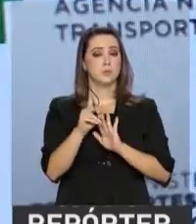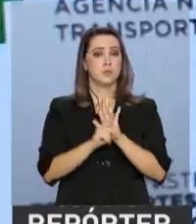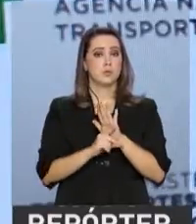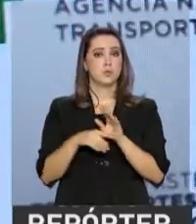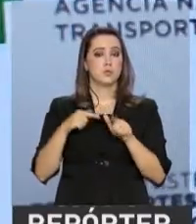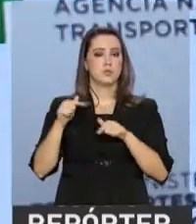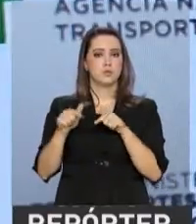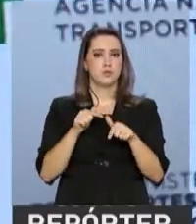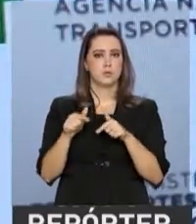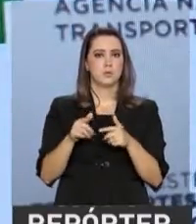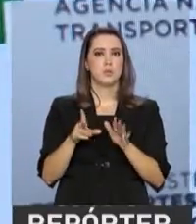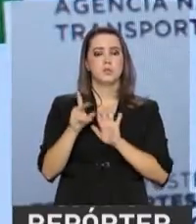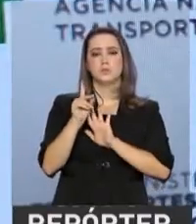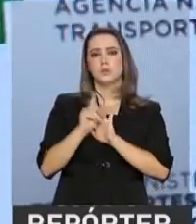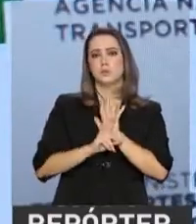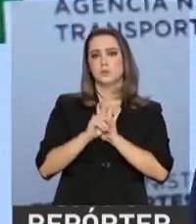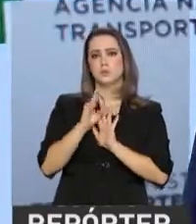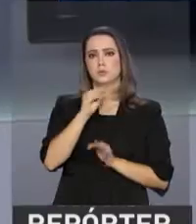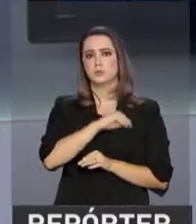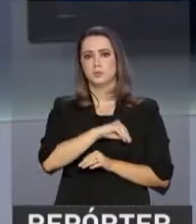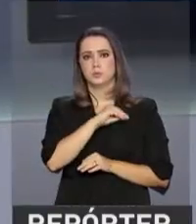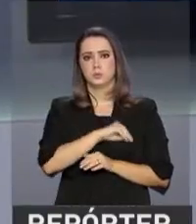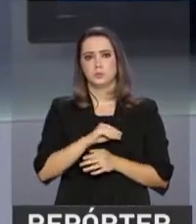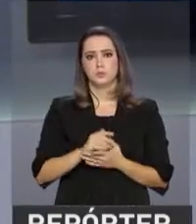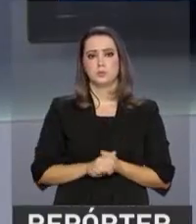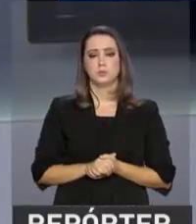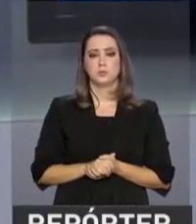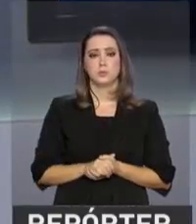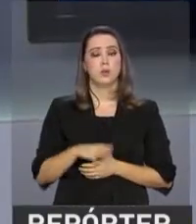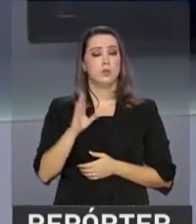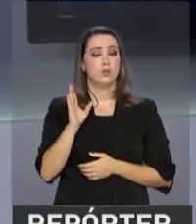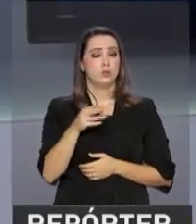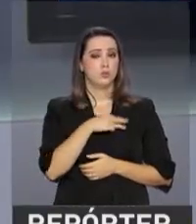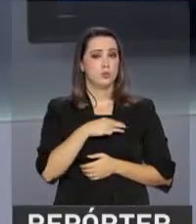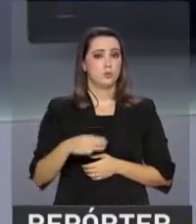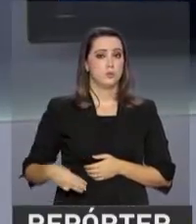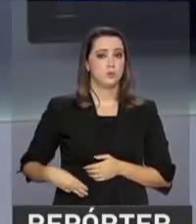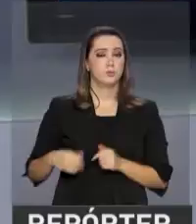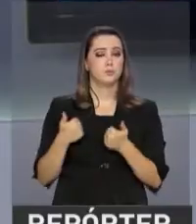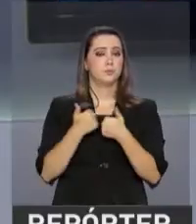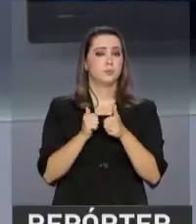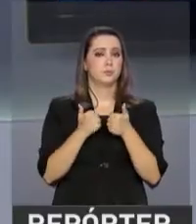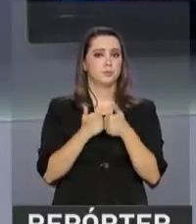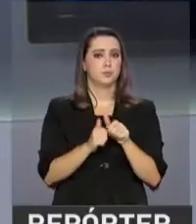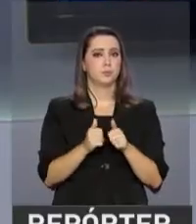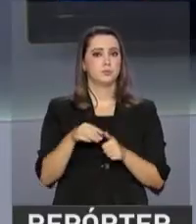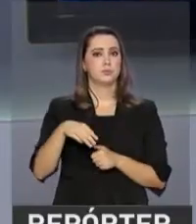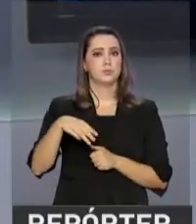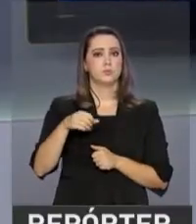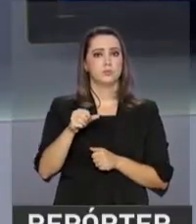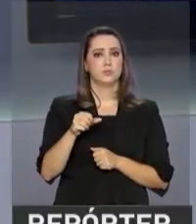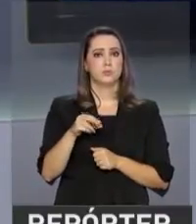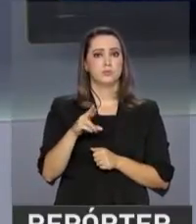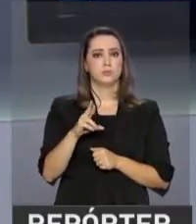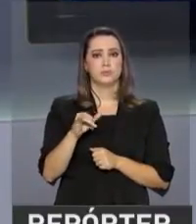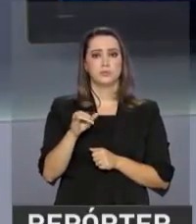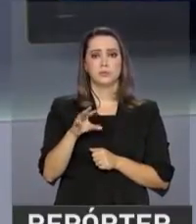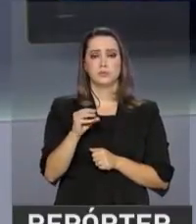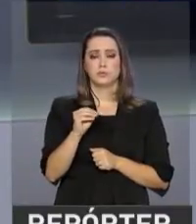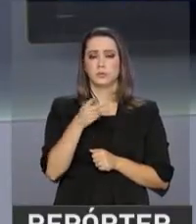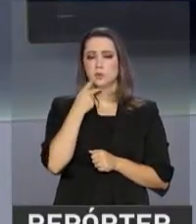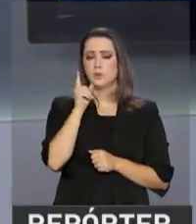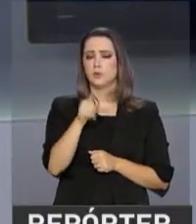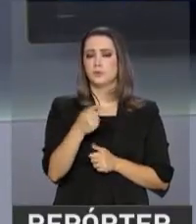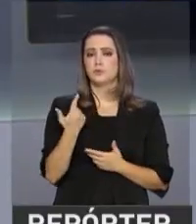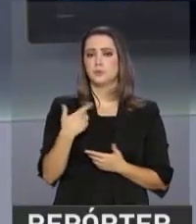emprego e o direito à renda já o ministro dos transportes maurício quintella e ressaltou que para ter